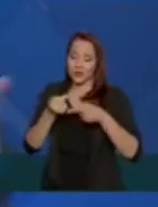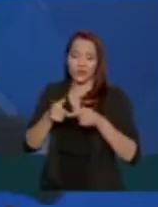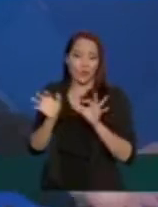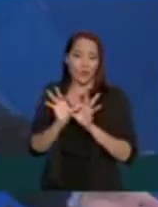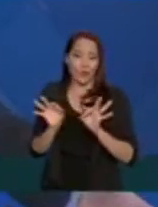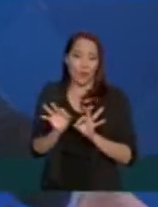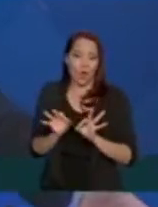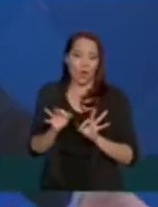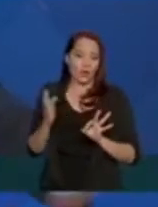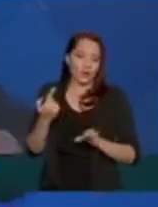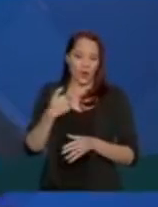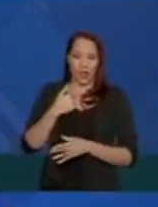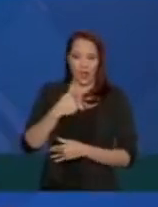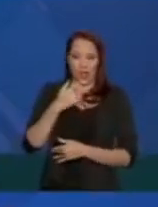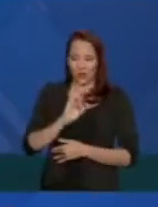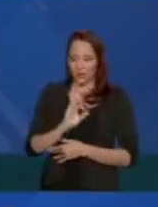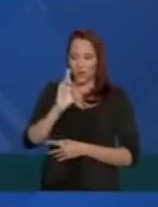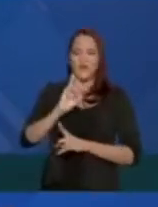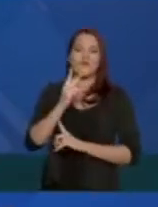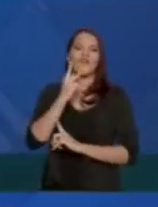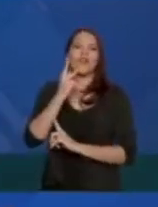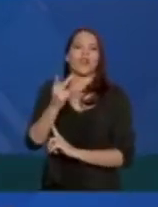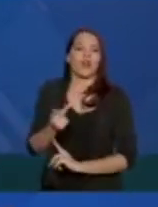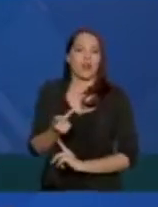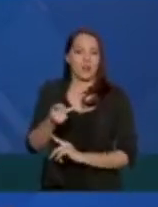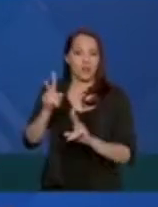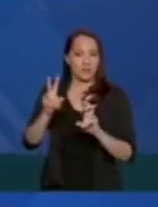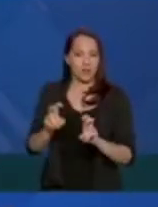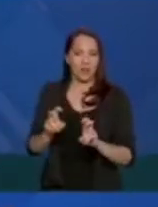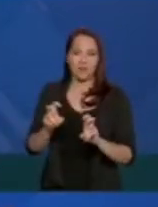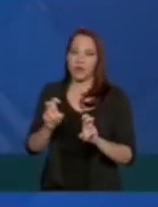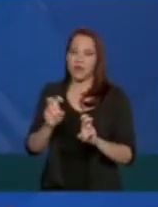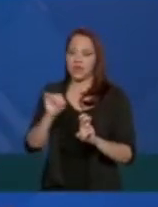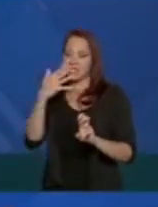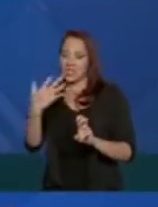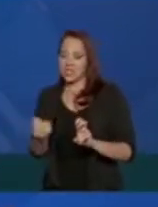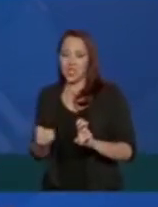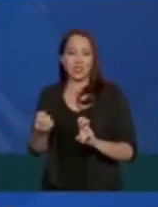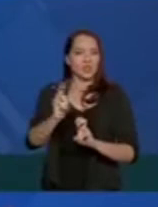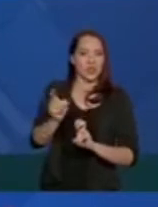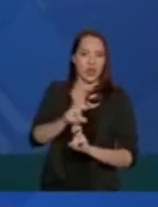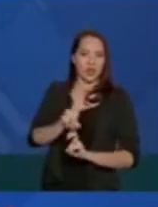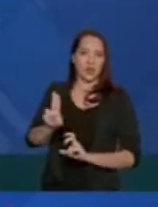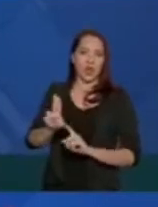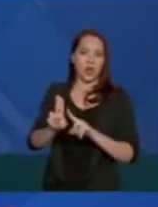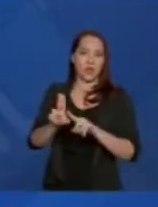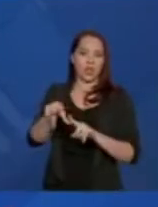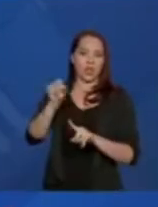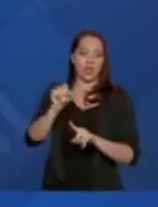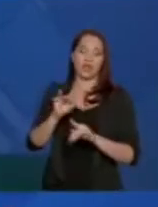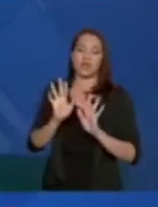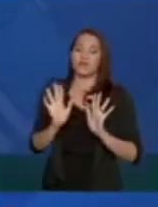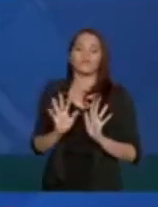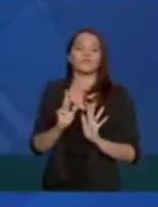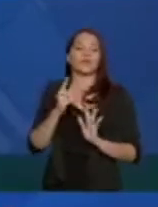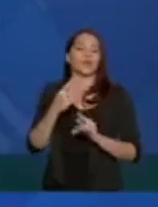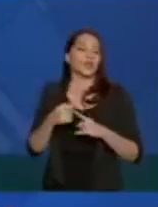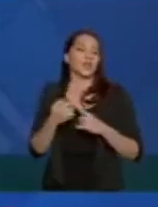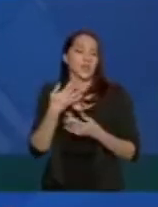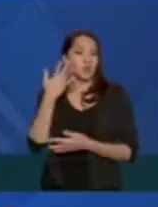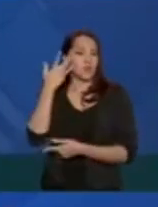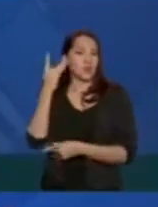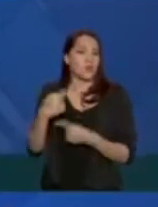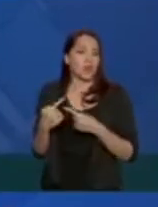teria a legitimidade do colegiado para falar sobre o acolhimento ou rejeição, mas eu não vejo nenhuma razão para que o nome dele não